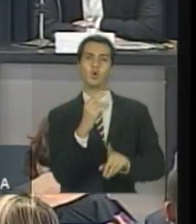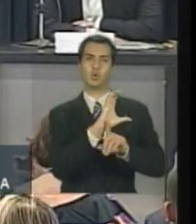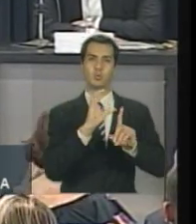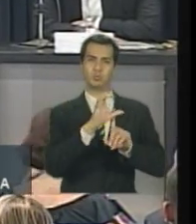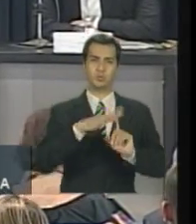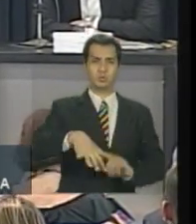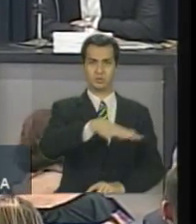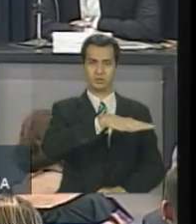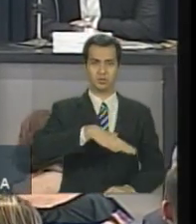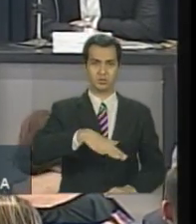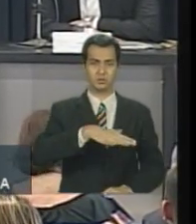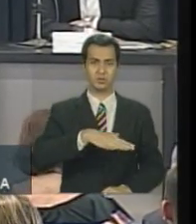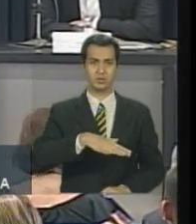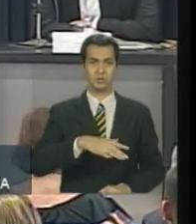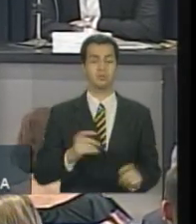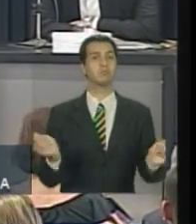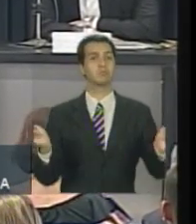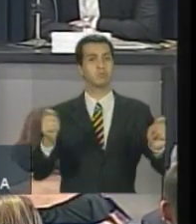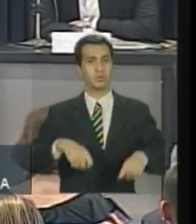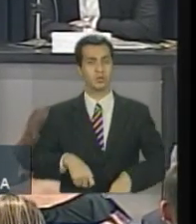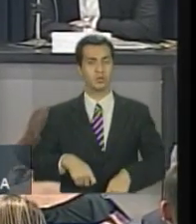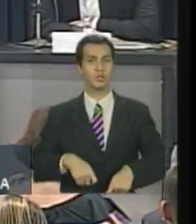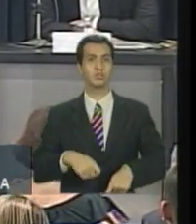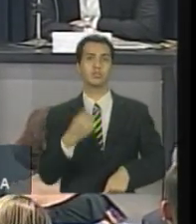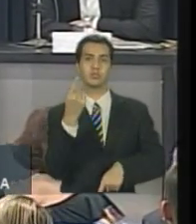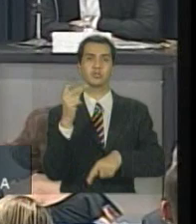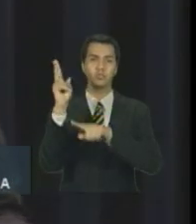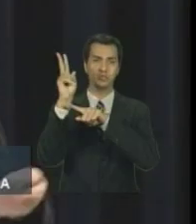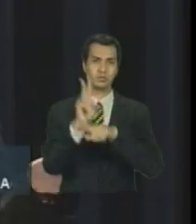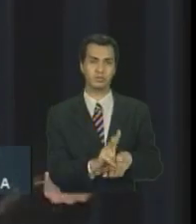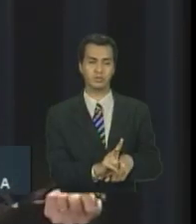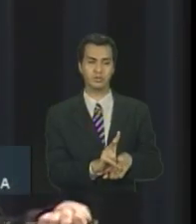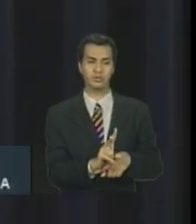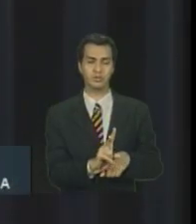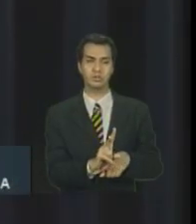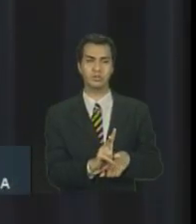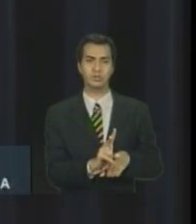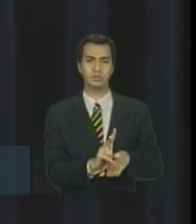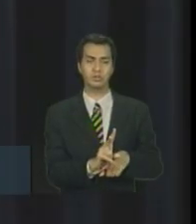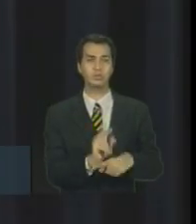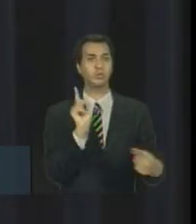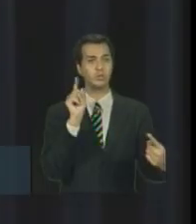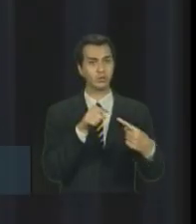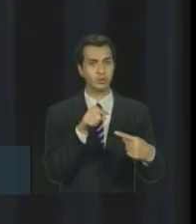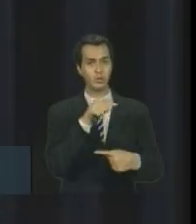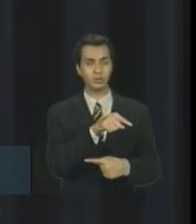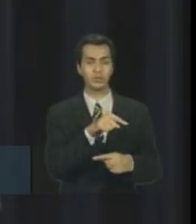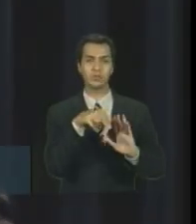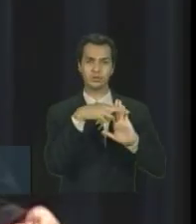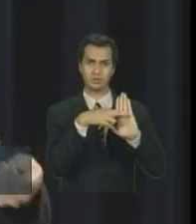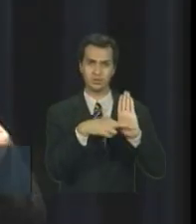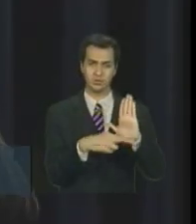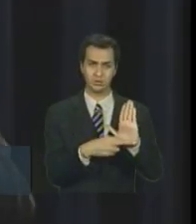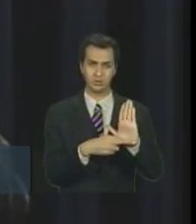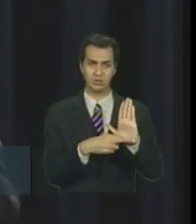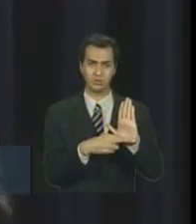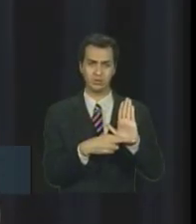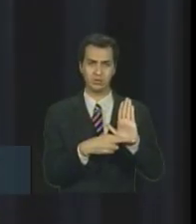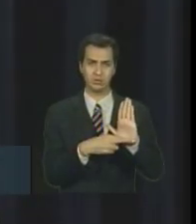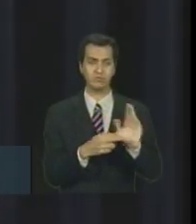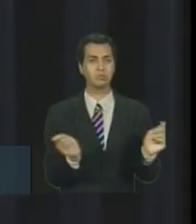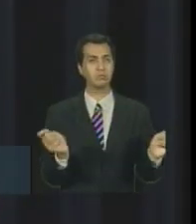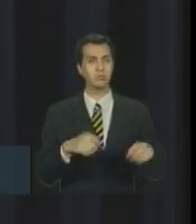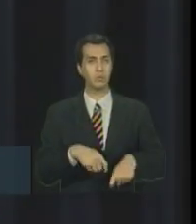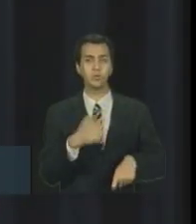comunidade possam utilizar o microcrédito dentro dos critérios do microcrédito para que